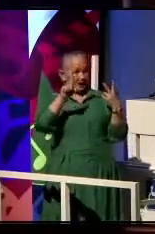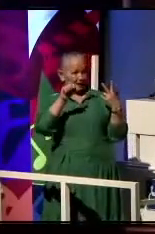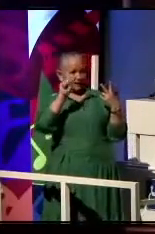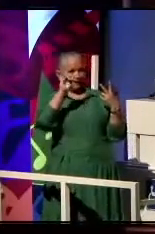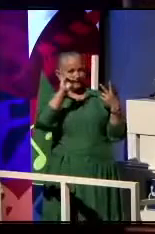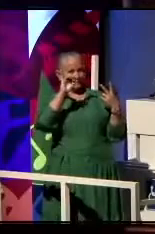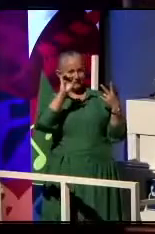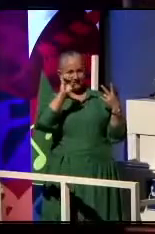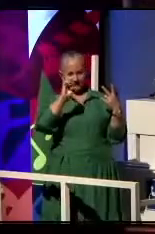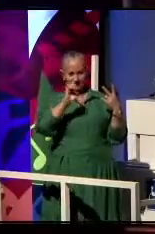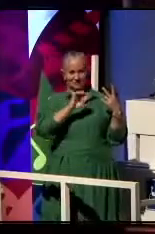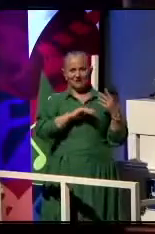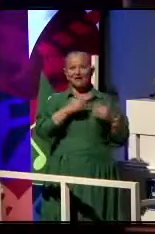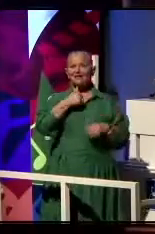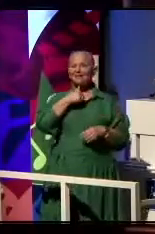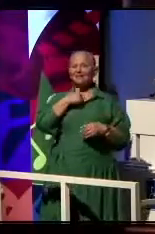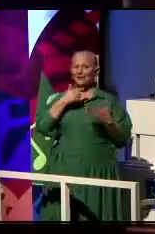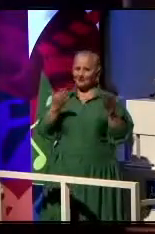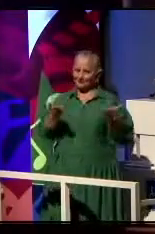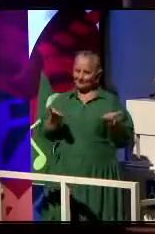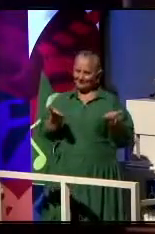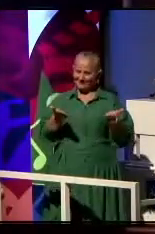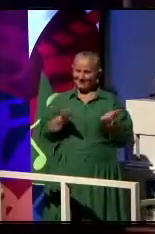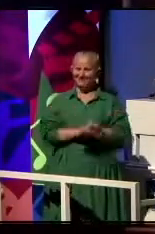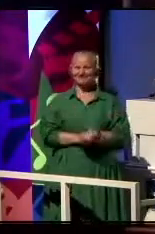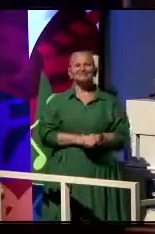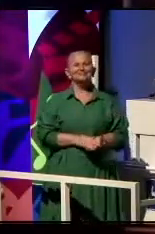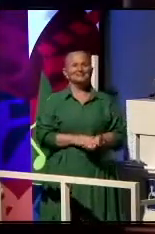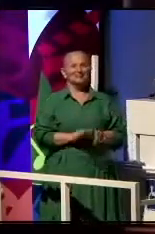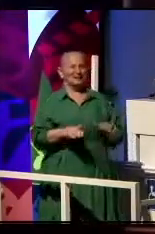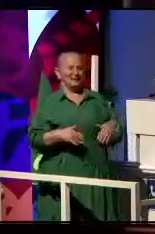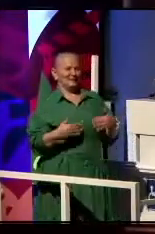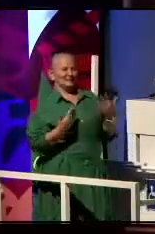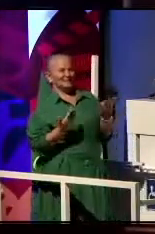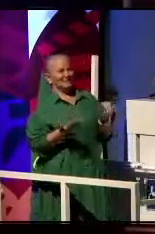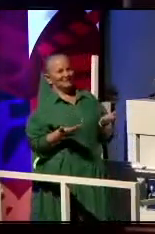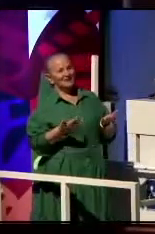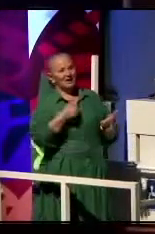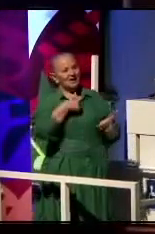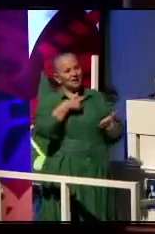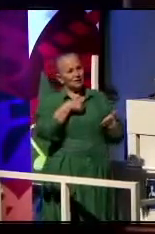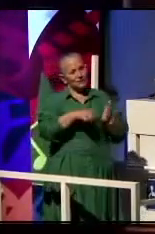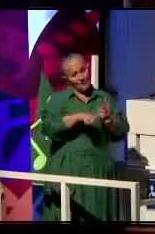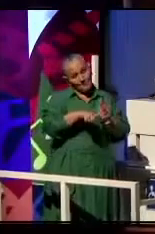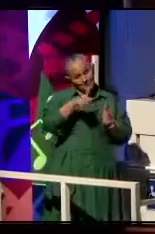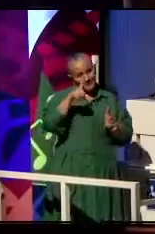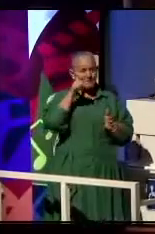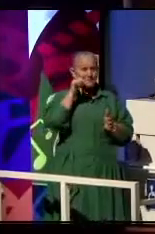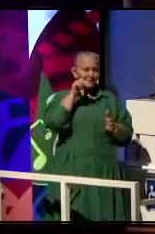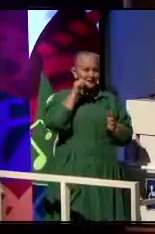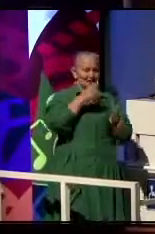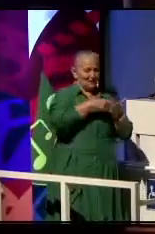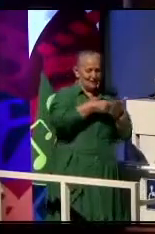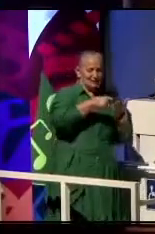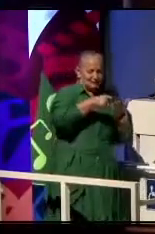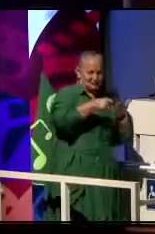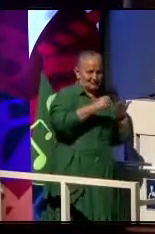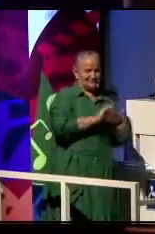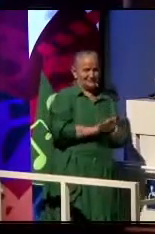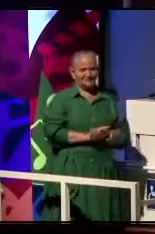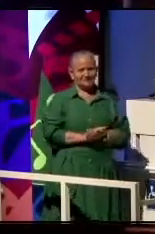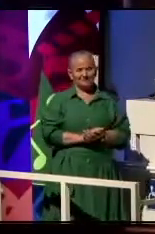eu. Eu sou a primeira mulher a publicar sobre o Clube da Esquina, né? E, então, assim, é uma esquina só de